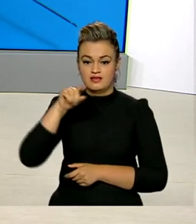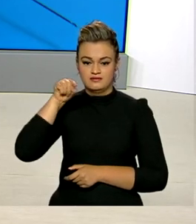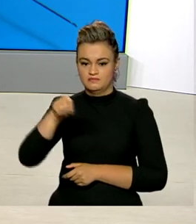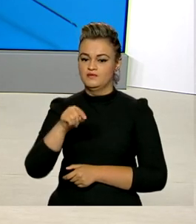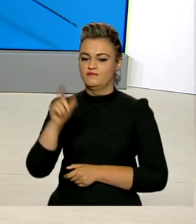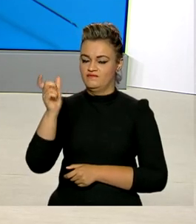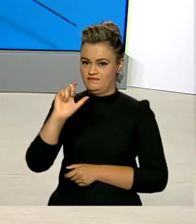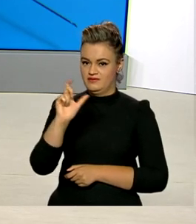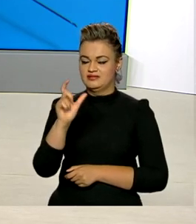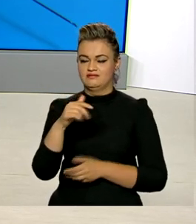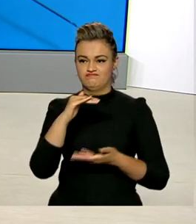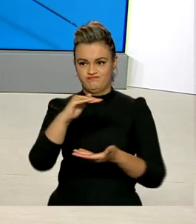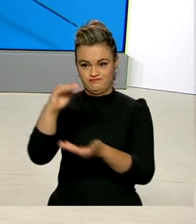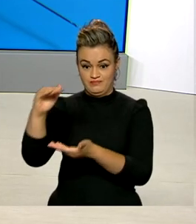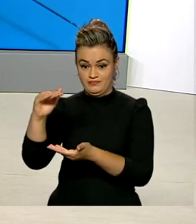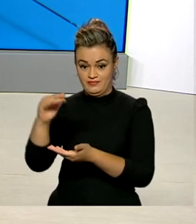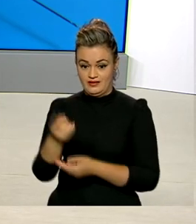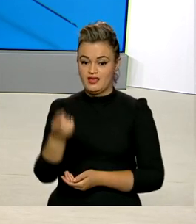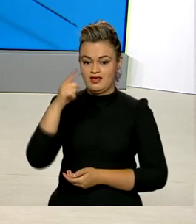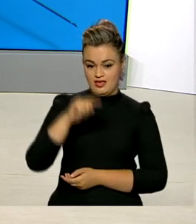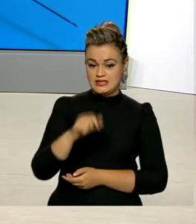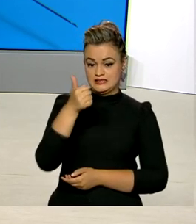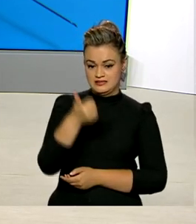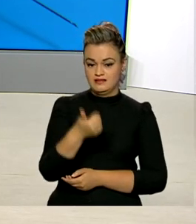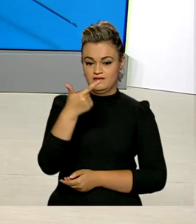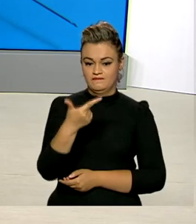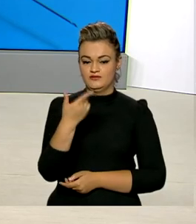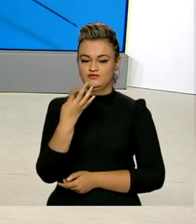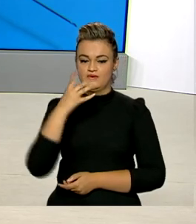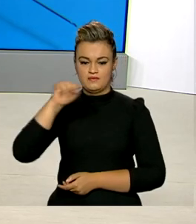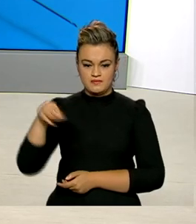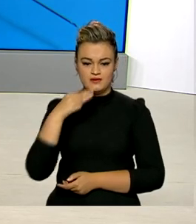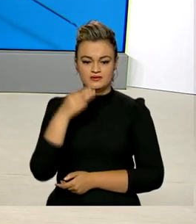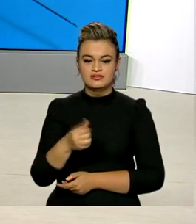154.710.000 doses de vacinas. Dessas doses,